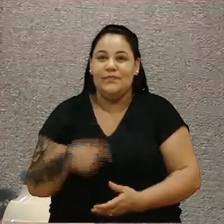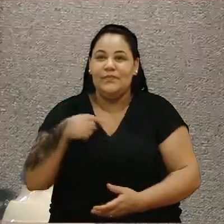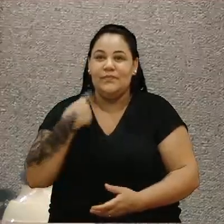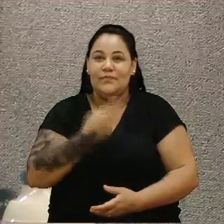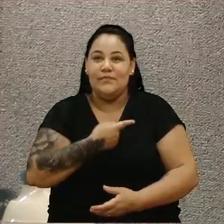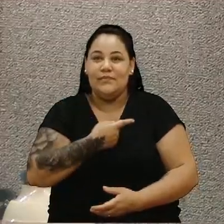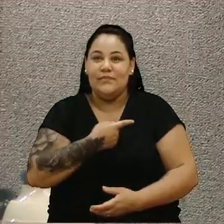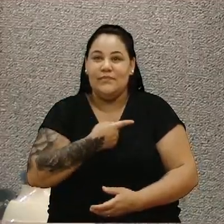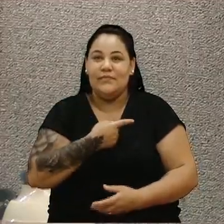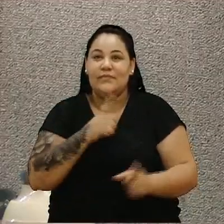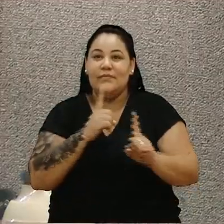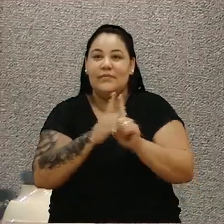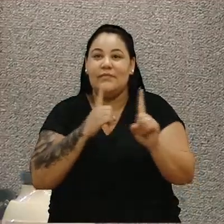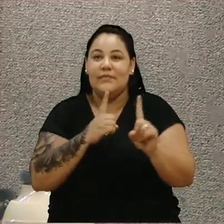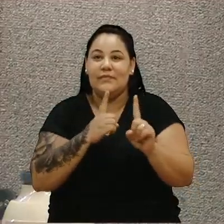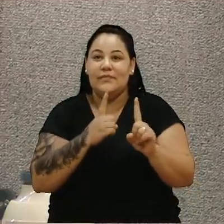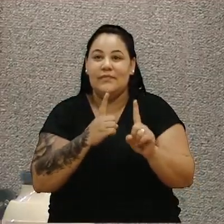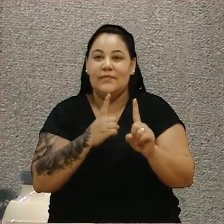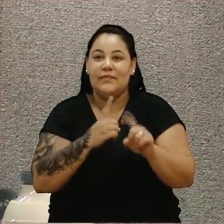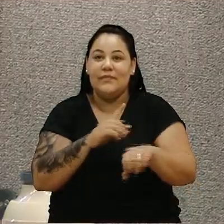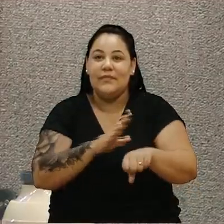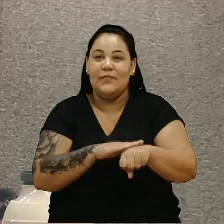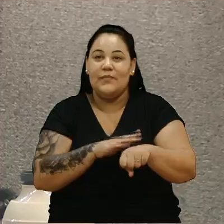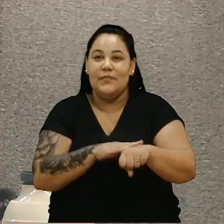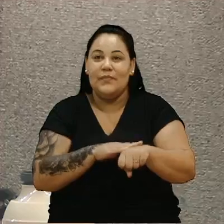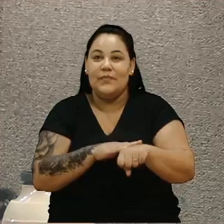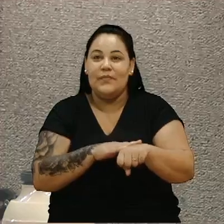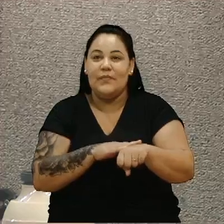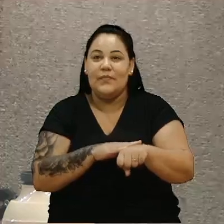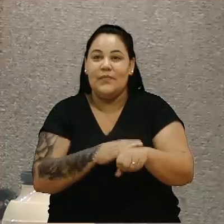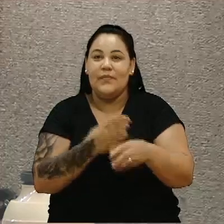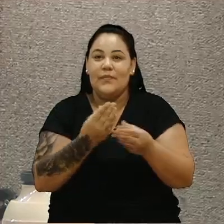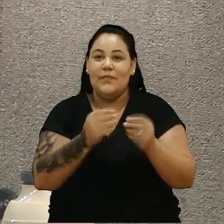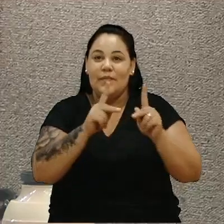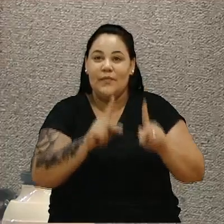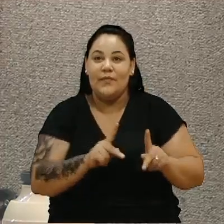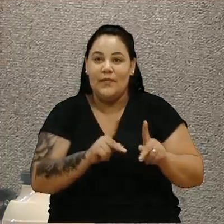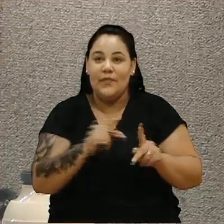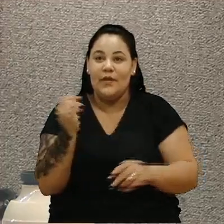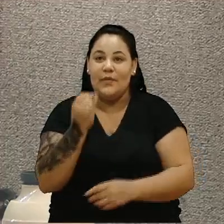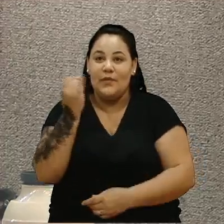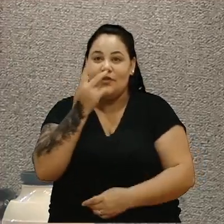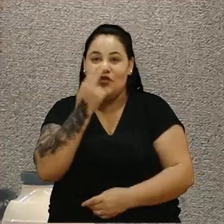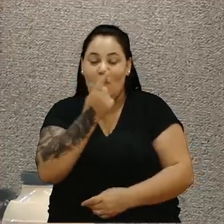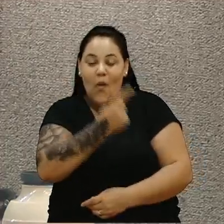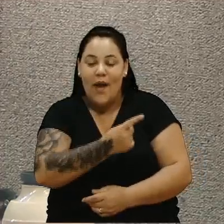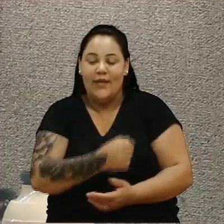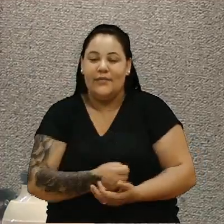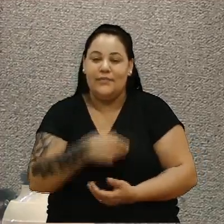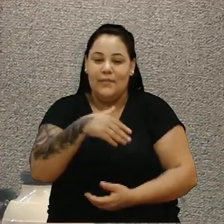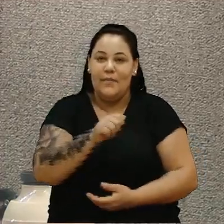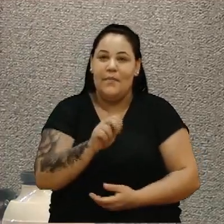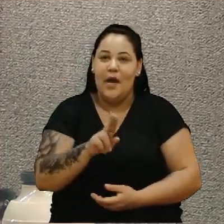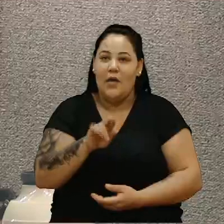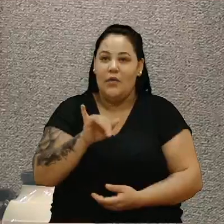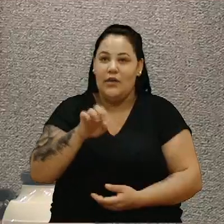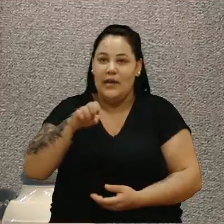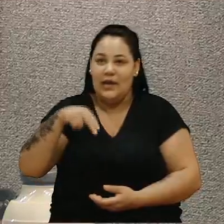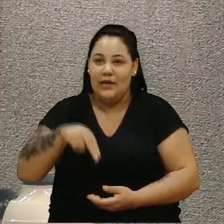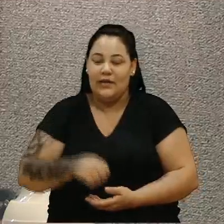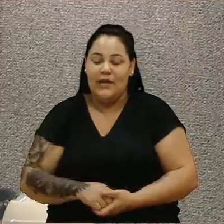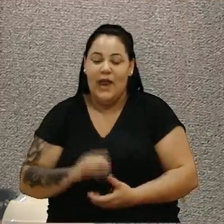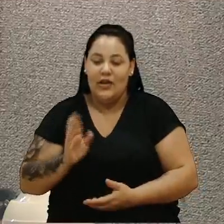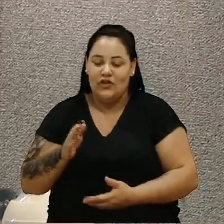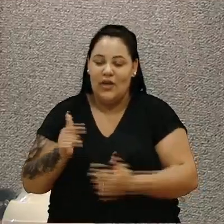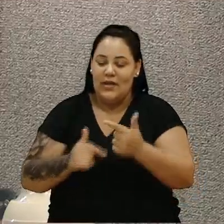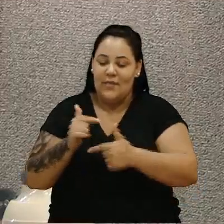né, numa convergência com alguém tão importante quanto a Maurien. Ela tem trabalhado em